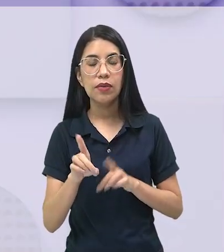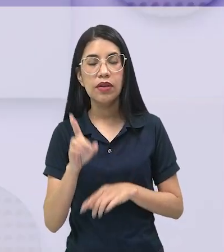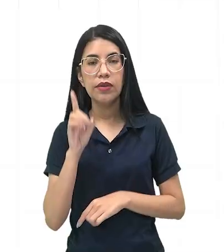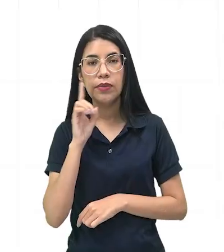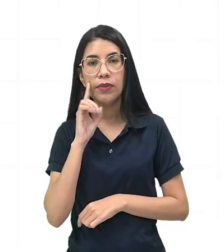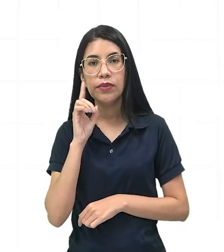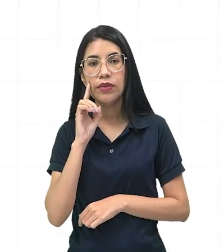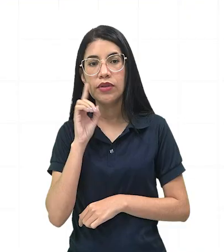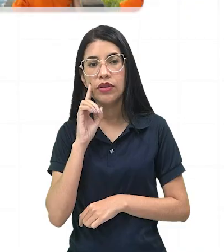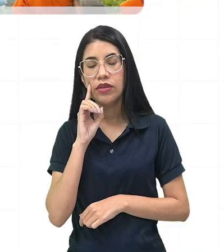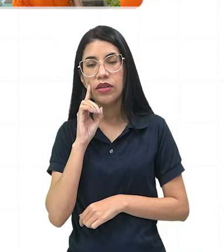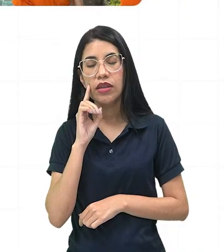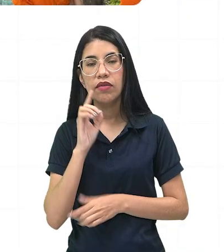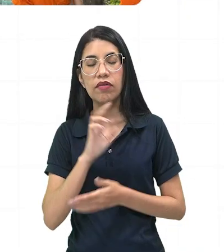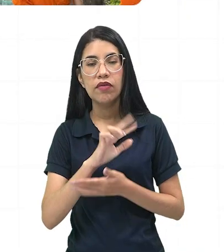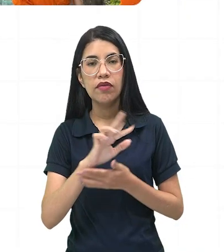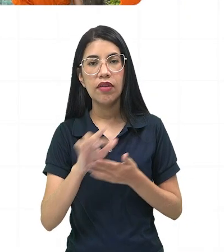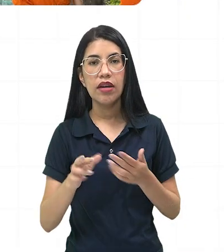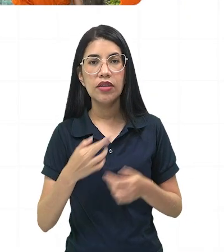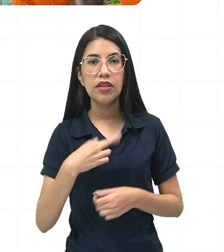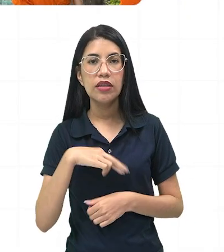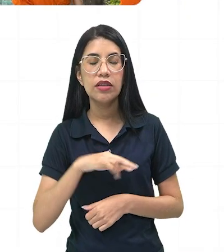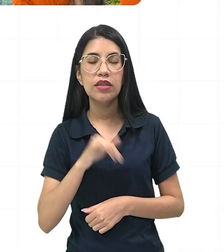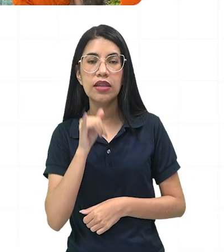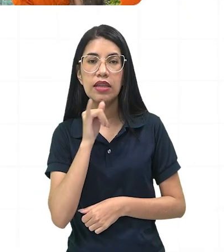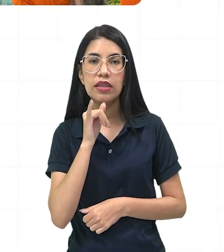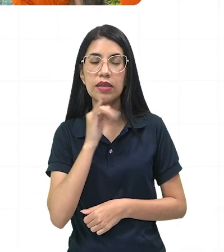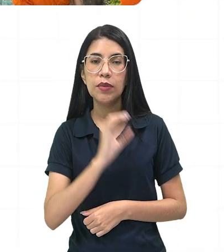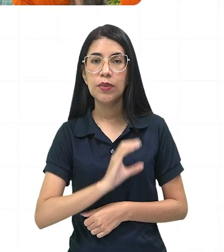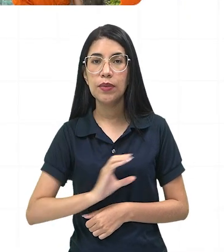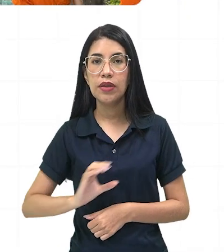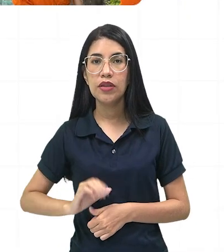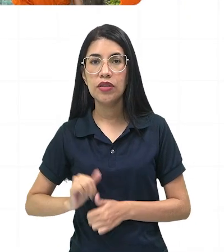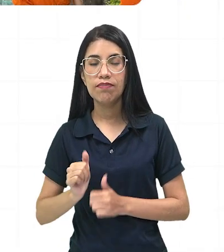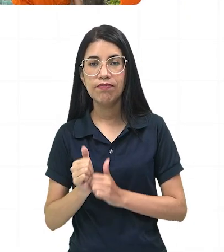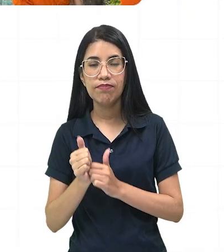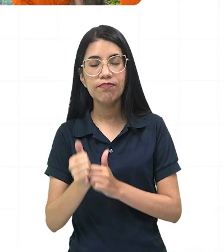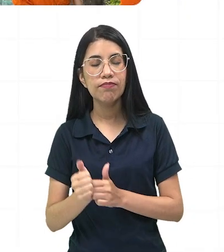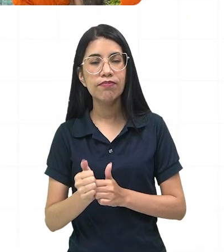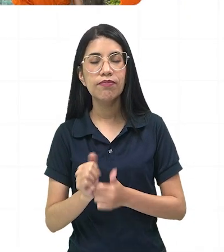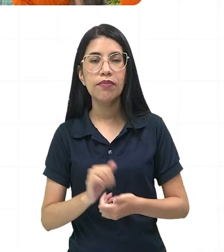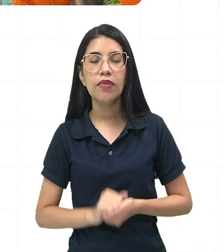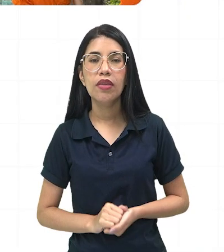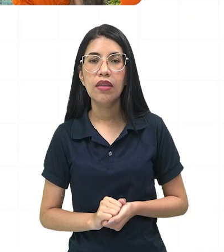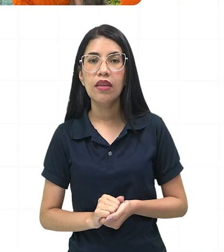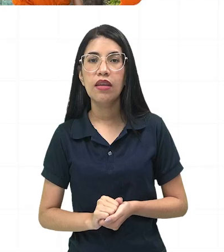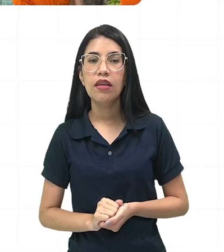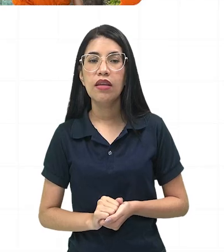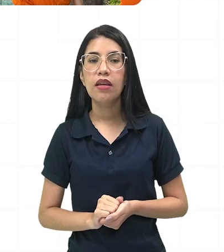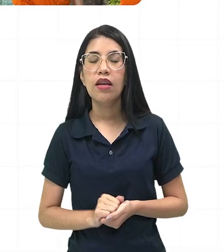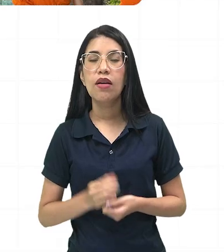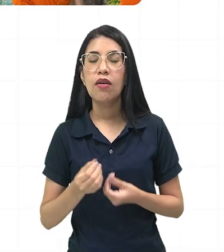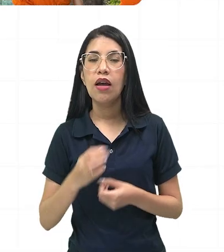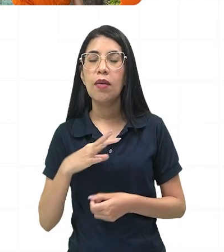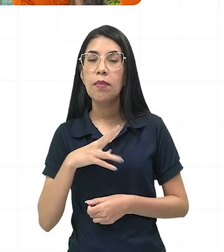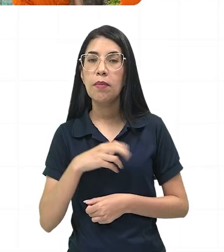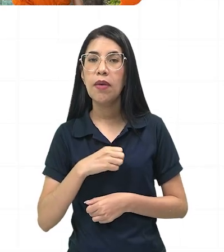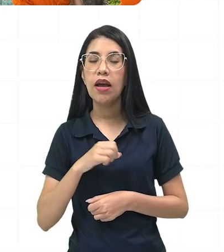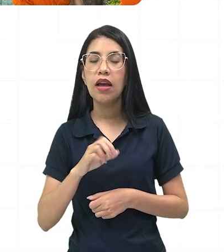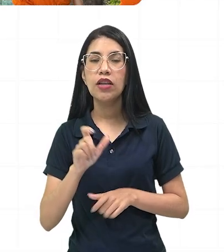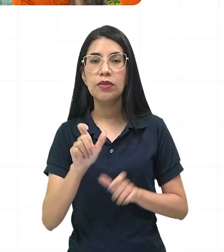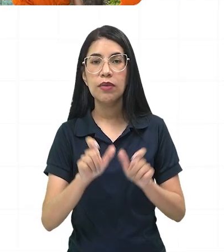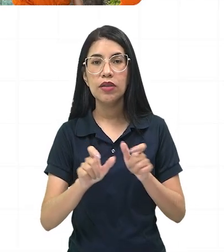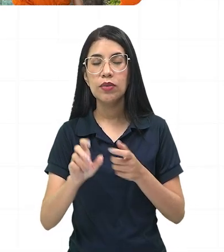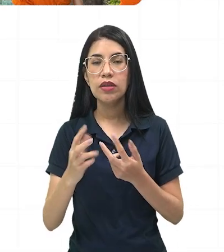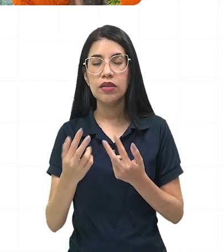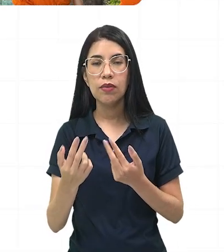cotidiano comum nas mais várias religiões, né? Por exemplo, no cristianismo, nós vamos ver a dimensão do amar ao próximo como a si